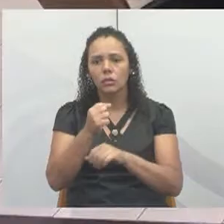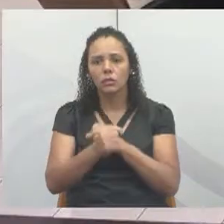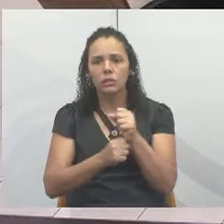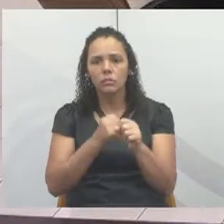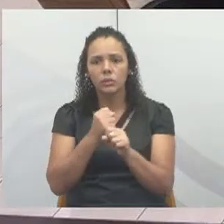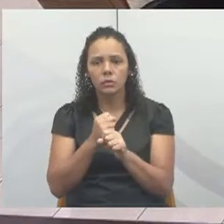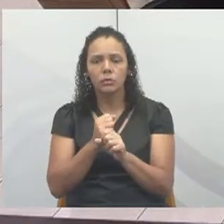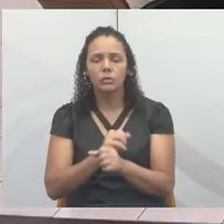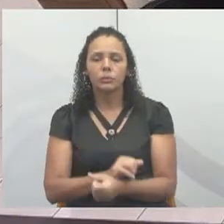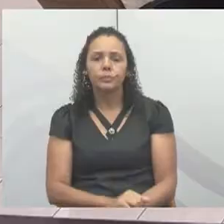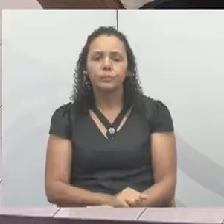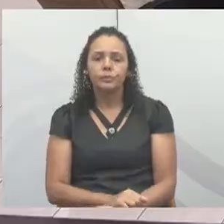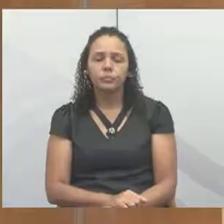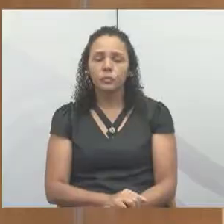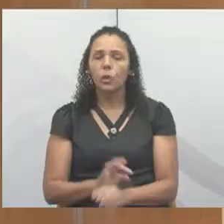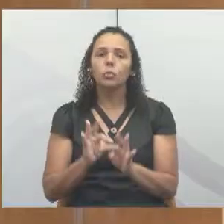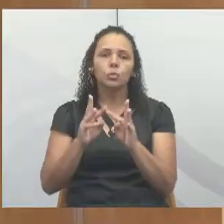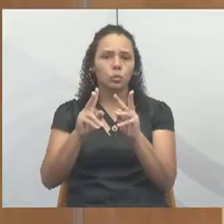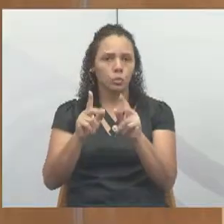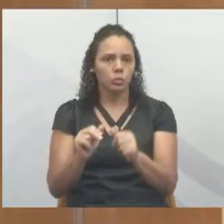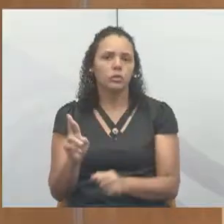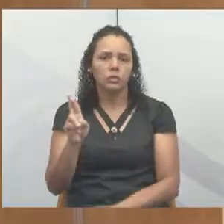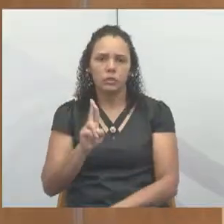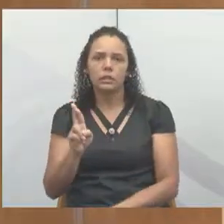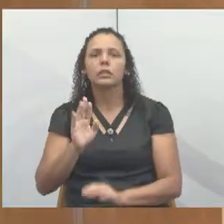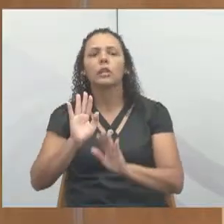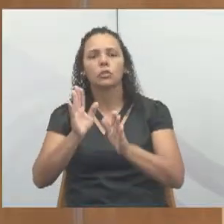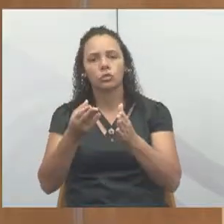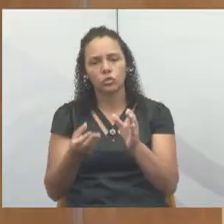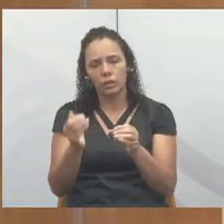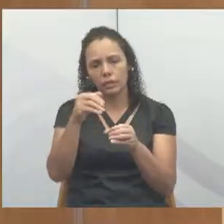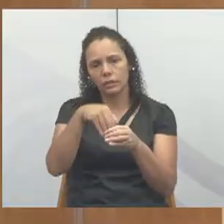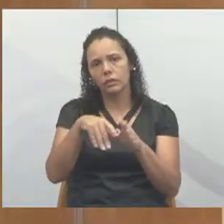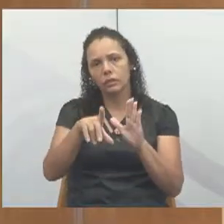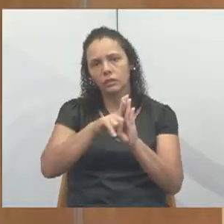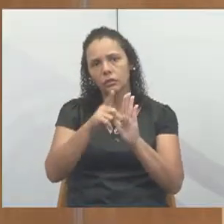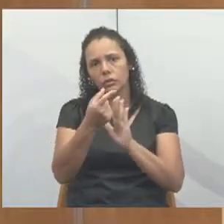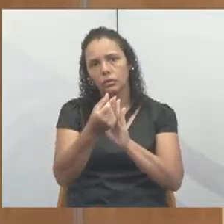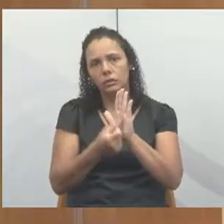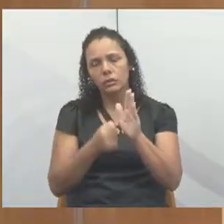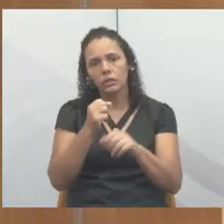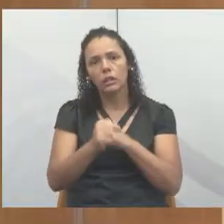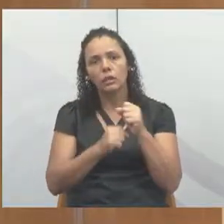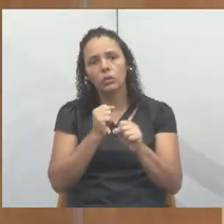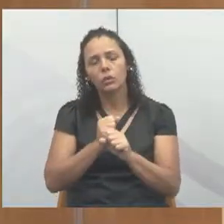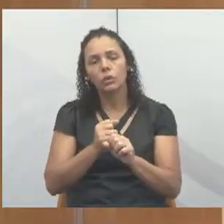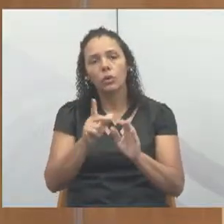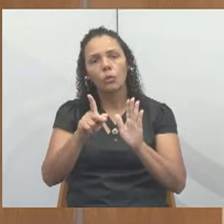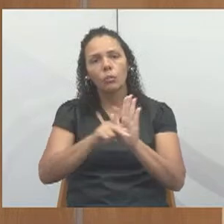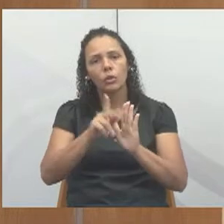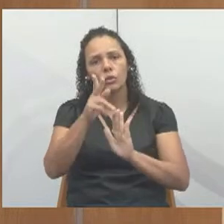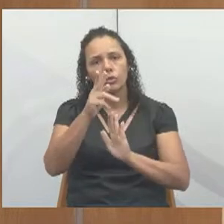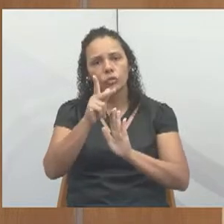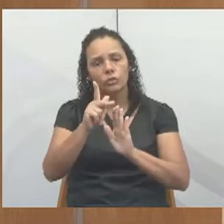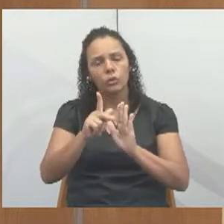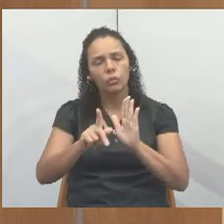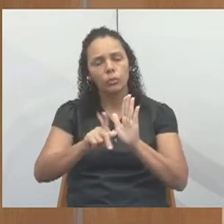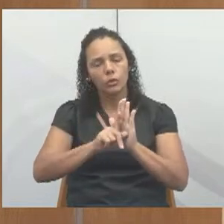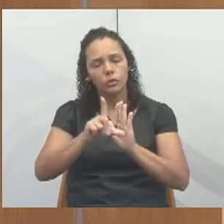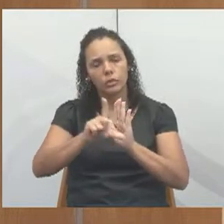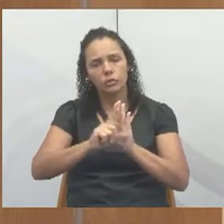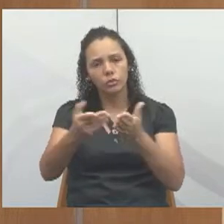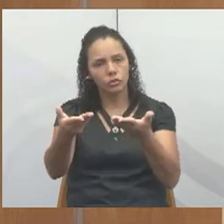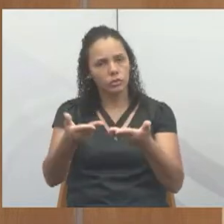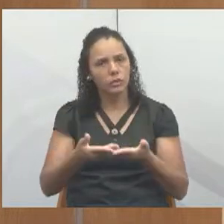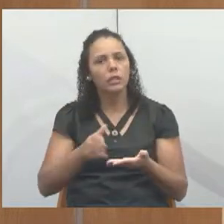todo o gasto ele tem que estar previsto na LOA. Então, como já passou, inclusive, o projeto de lei aqui na casa, e o cálculo atuarial ele aumenta